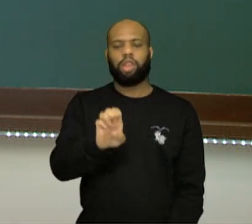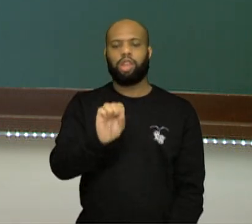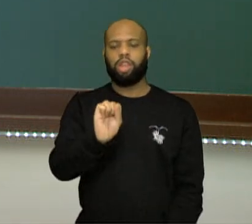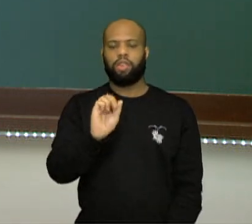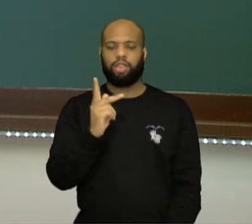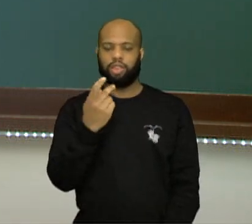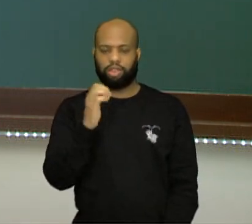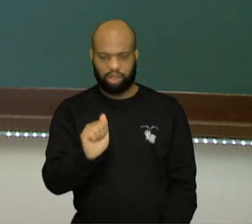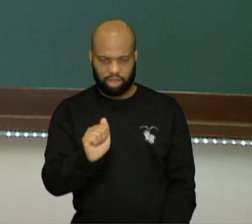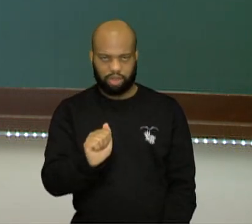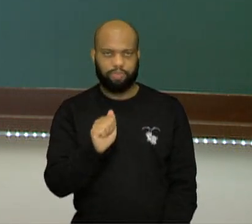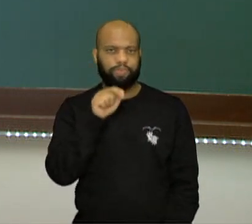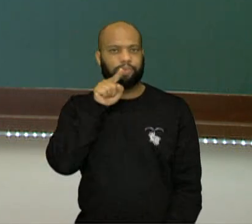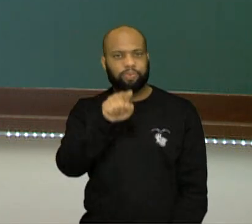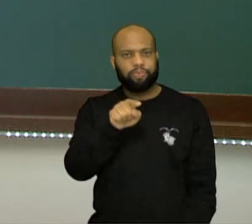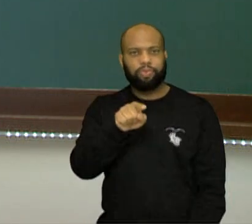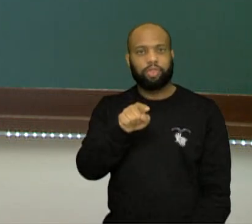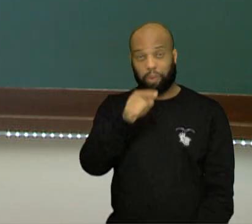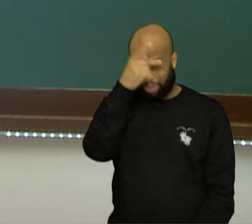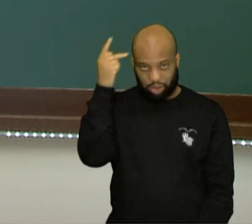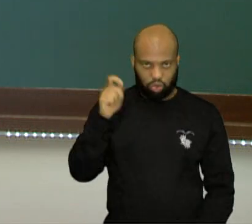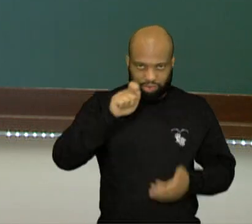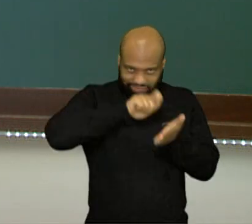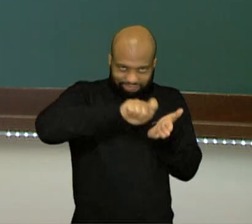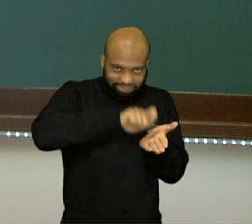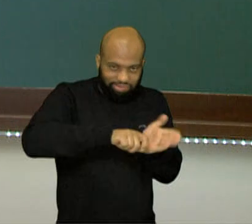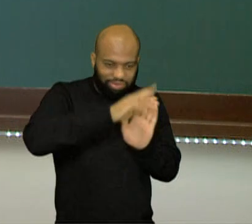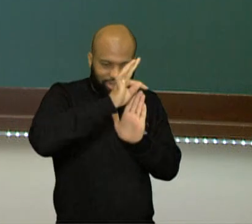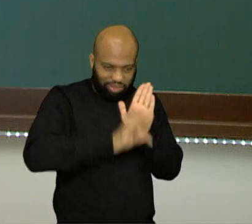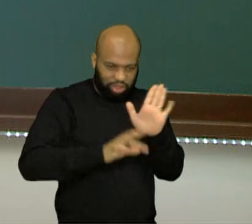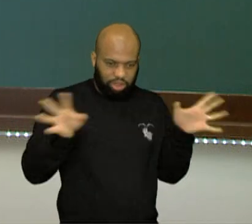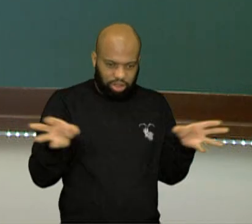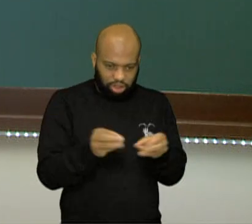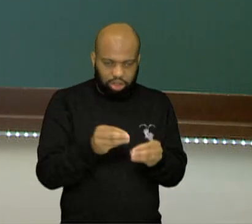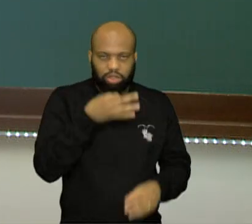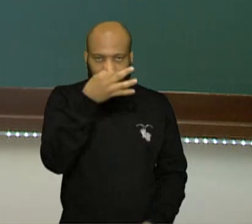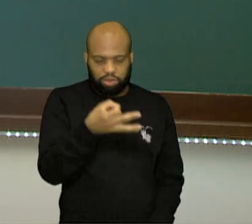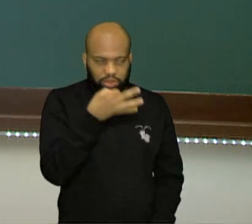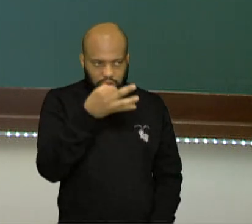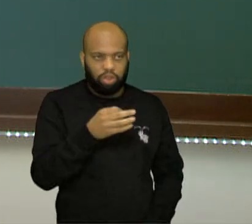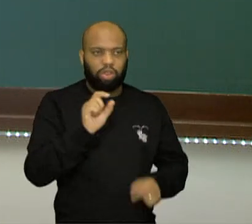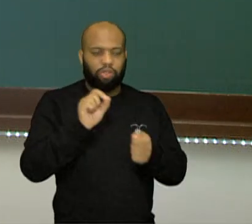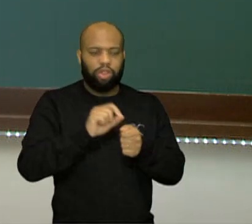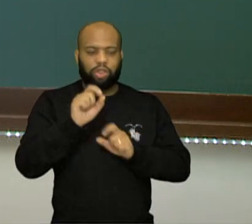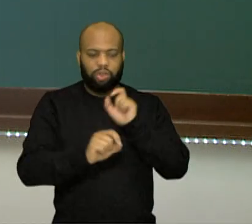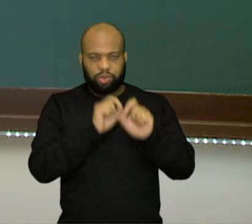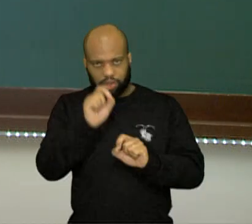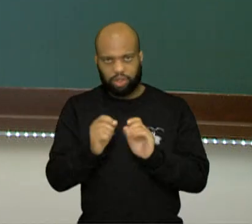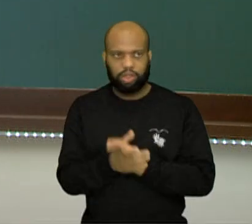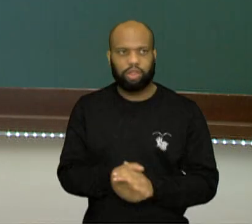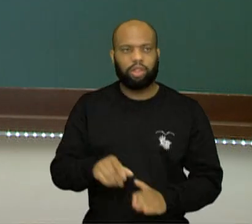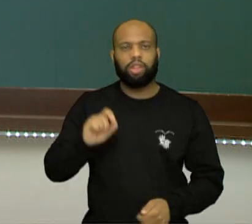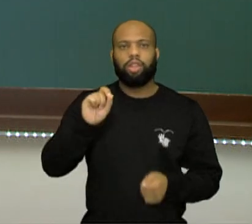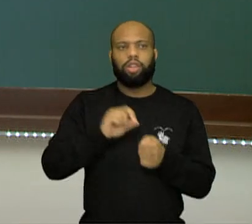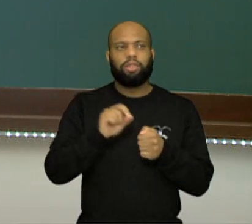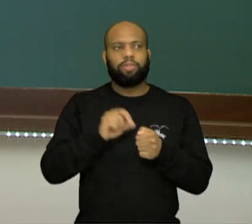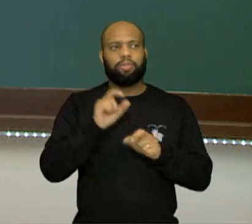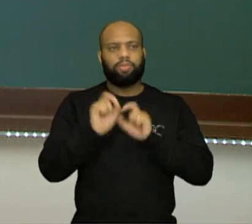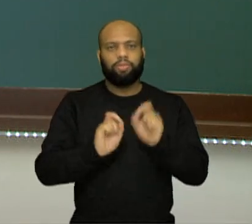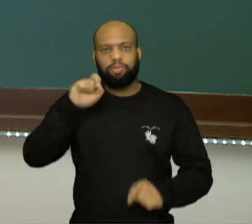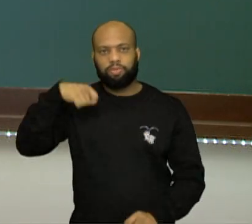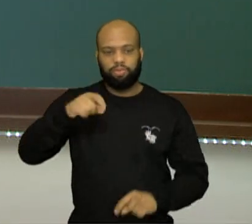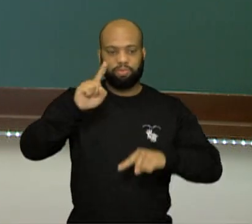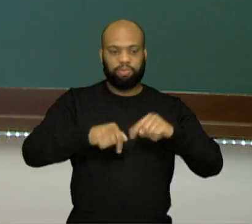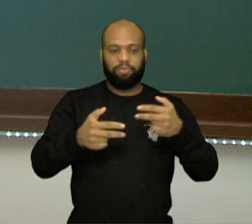que o resenhista ou a resenhista vão informar para nós sobre um